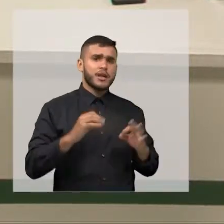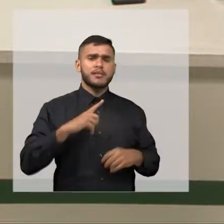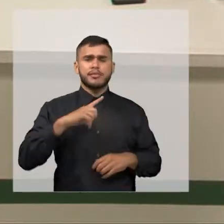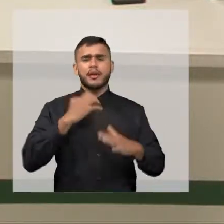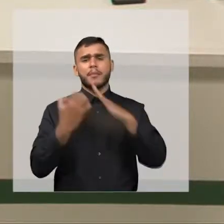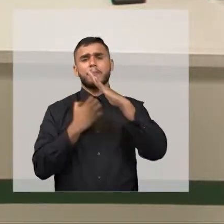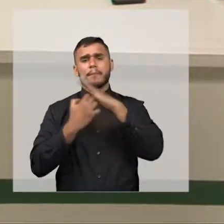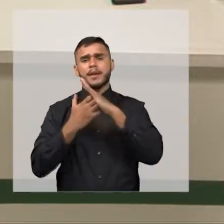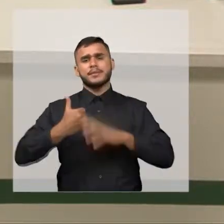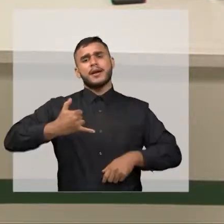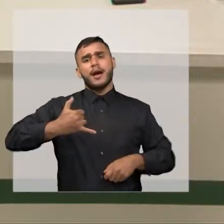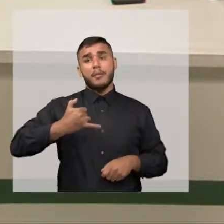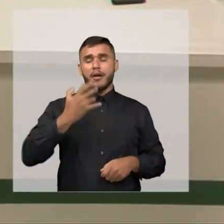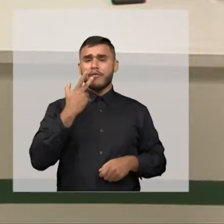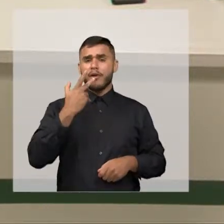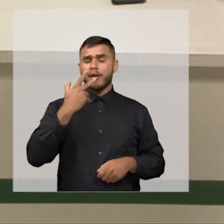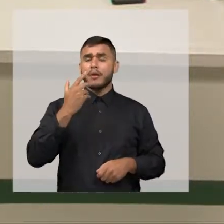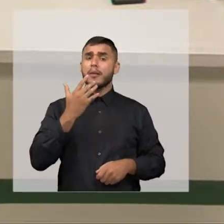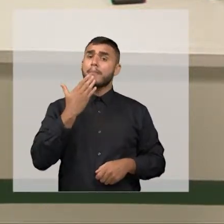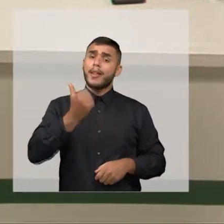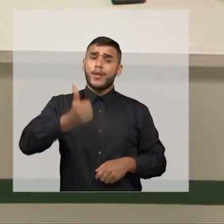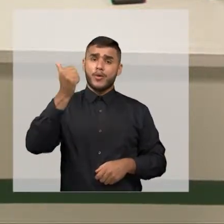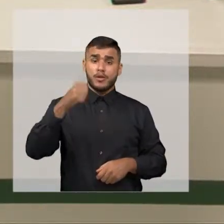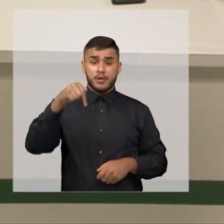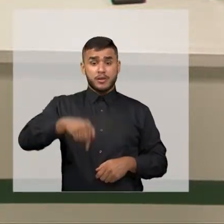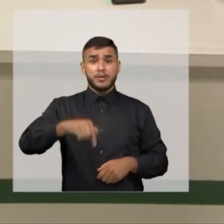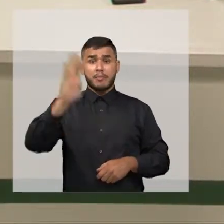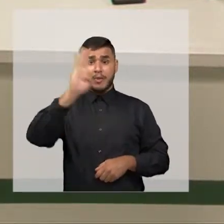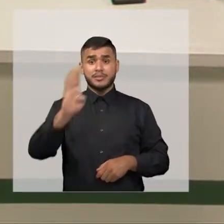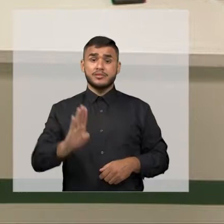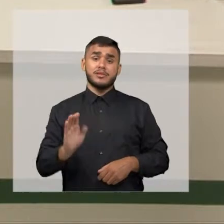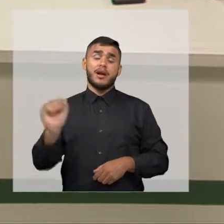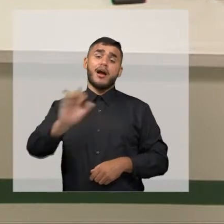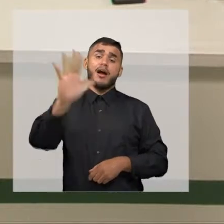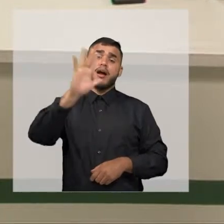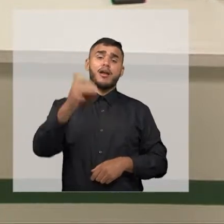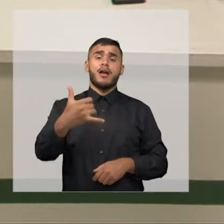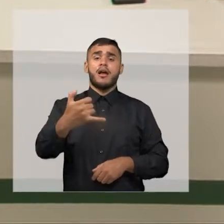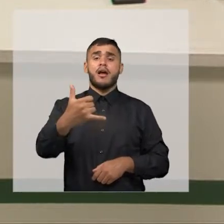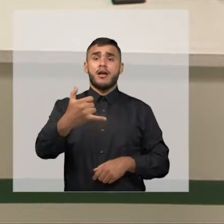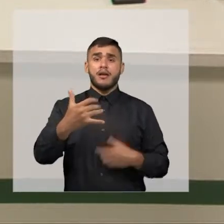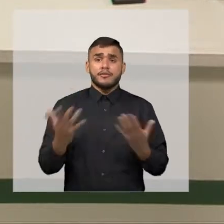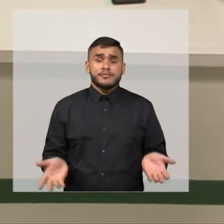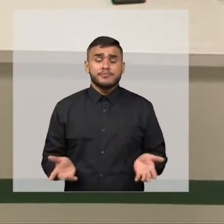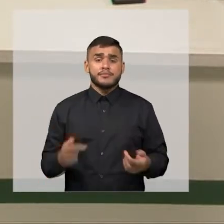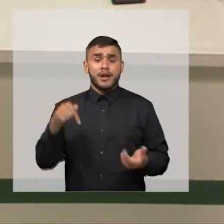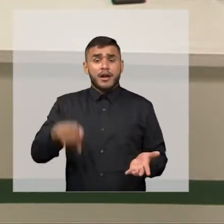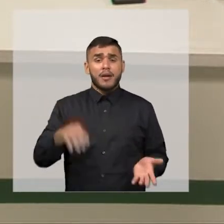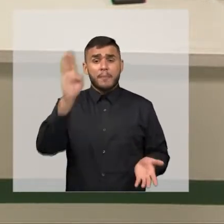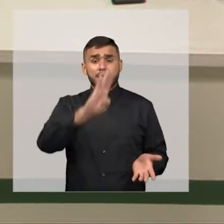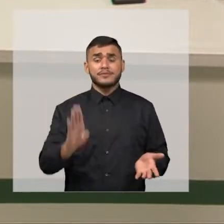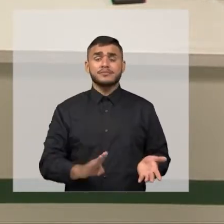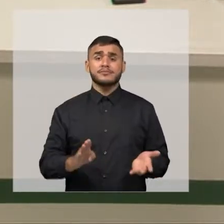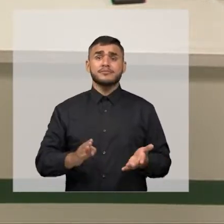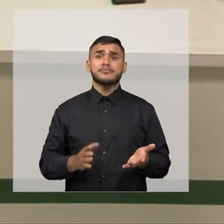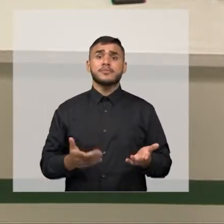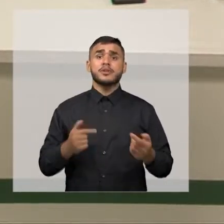empresas de armamento. Inclusive, a arma é muito cara no Brasil, como a Polícia Federal fala, justamente porque no